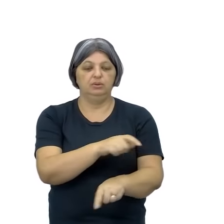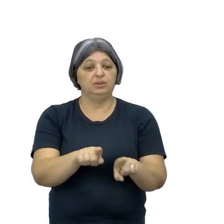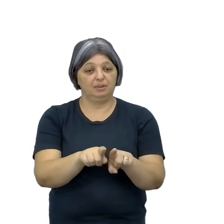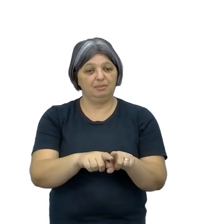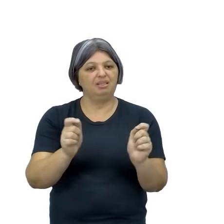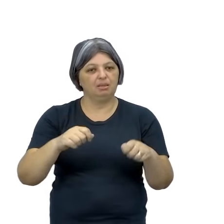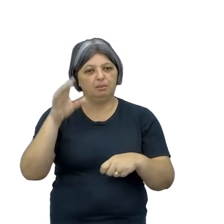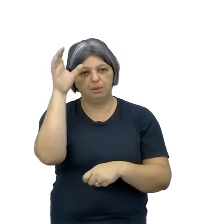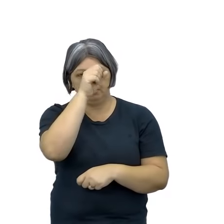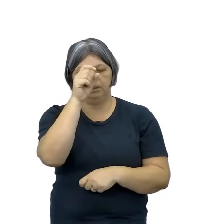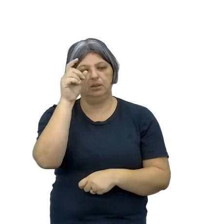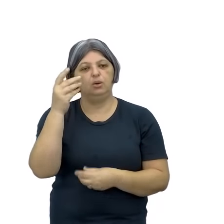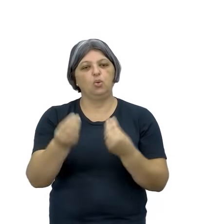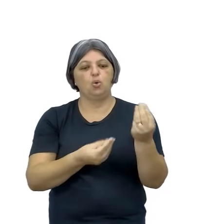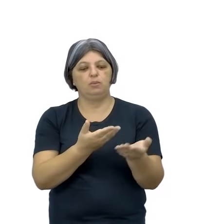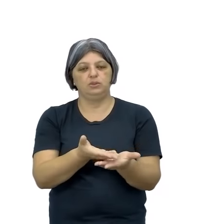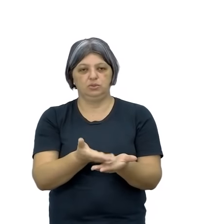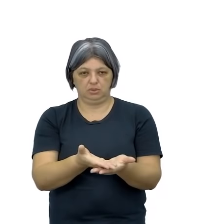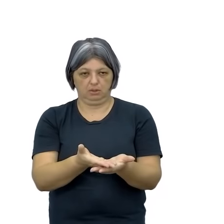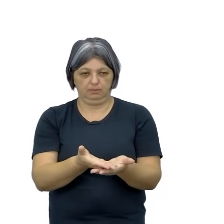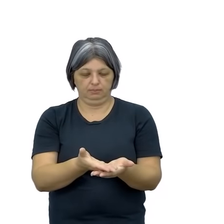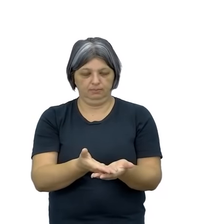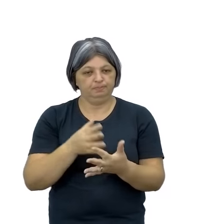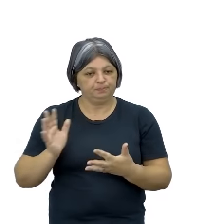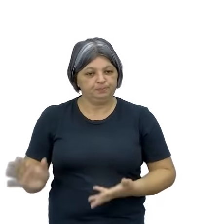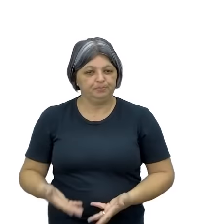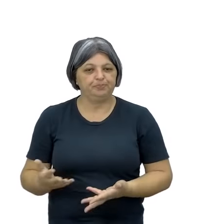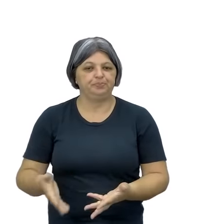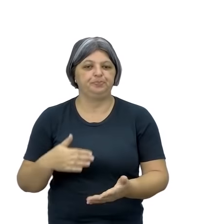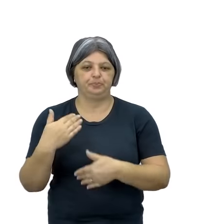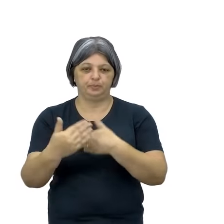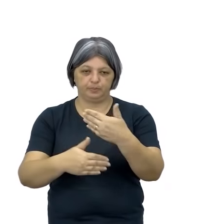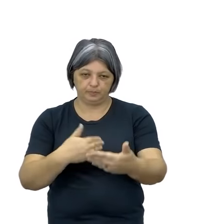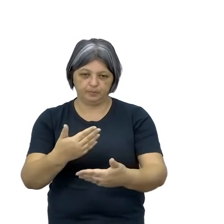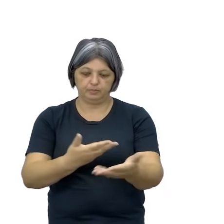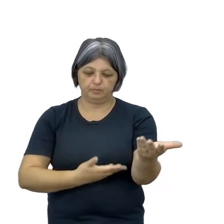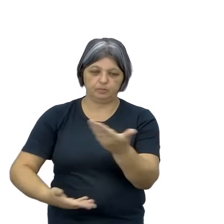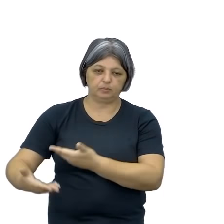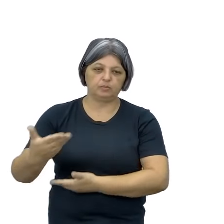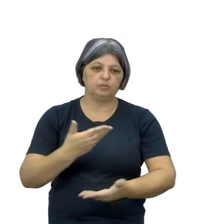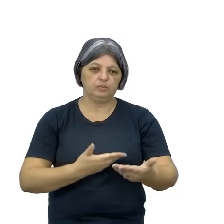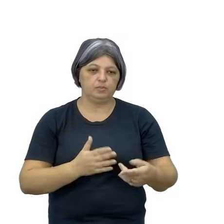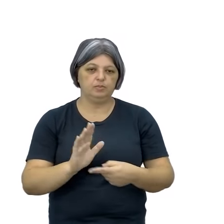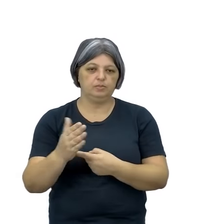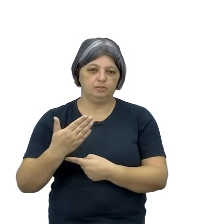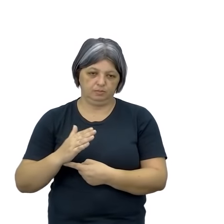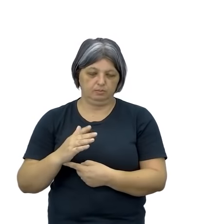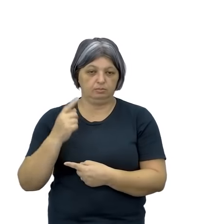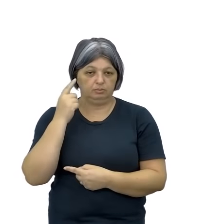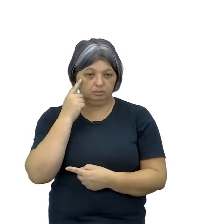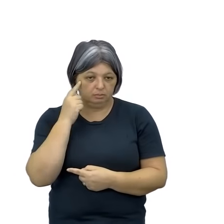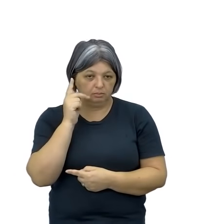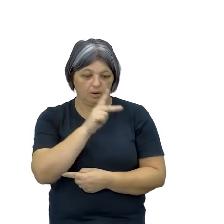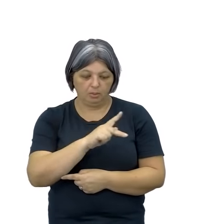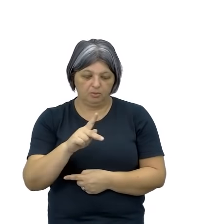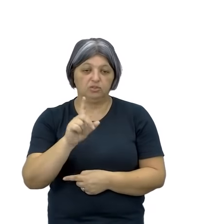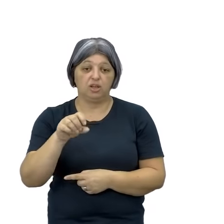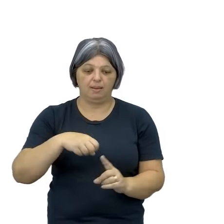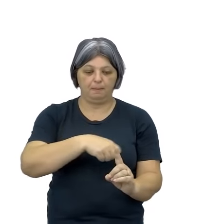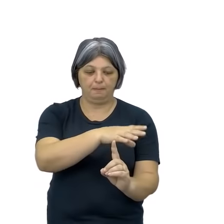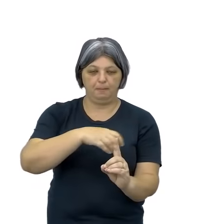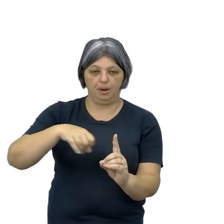aprender a estudar, né? Então, incentivando esse processo na questão interativa, nós pensamos que o professor ele é um mediador, né? Ele